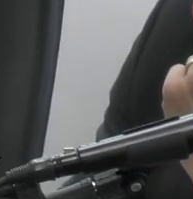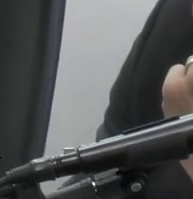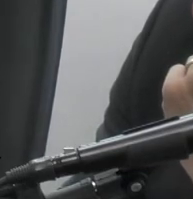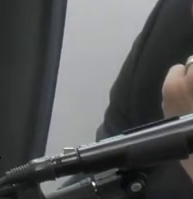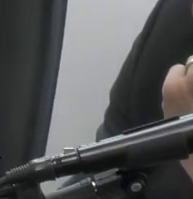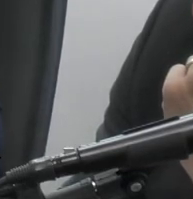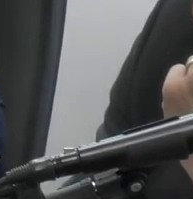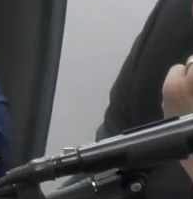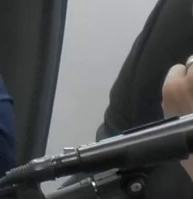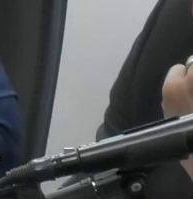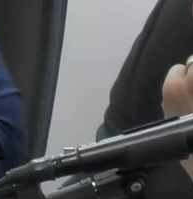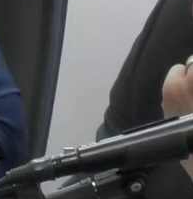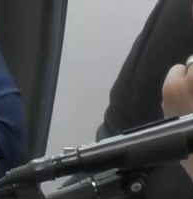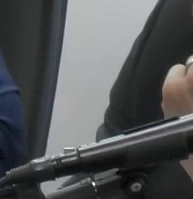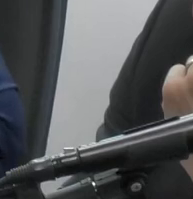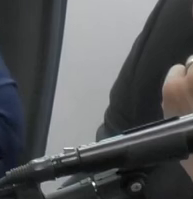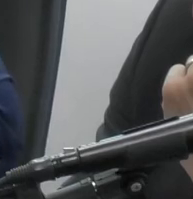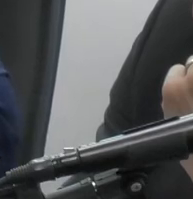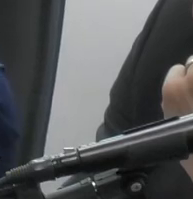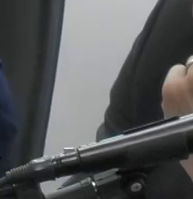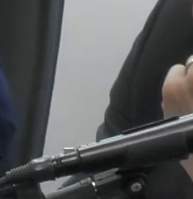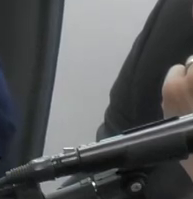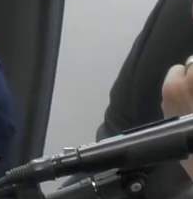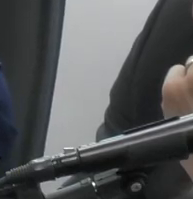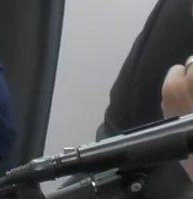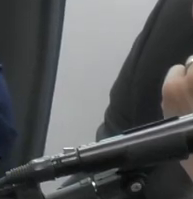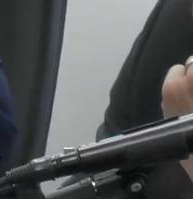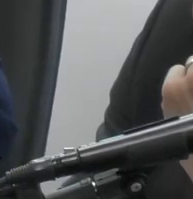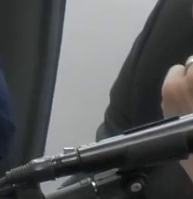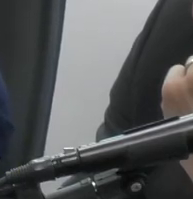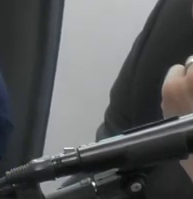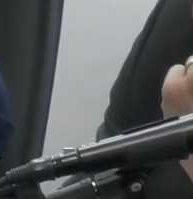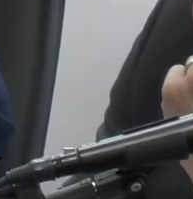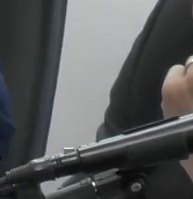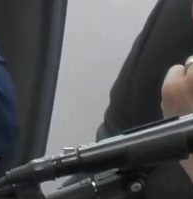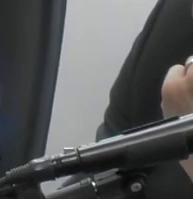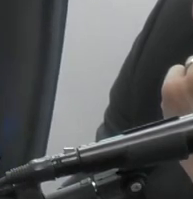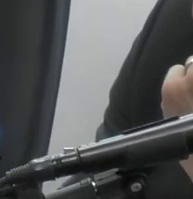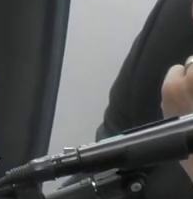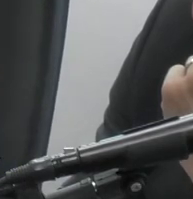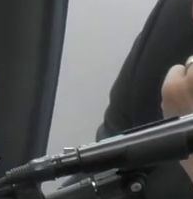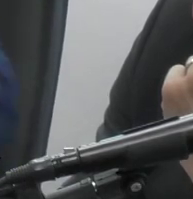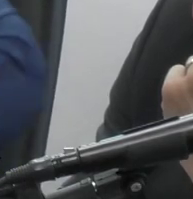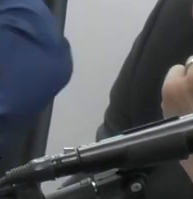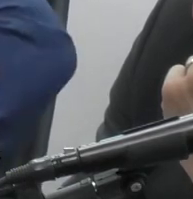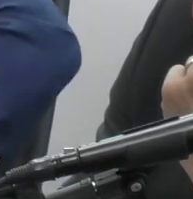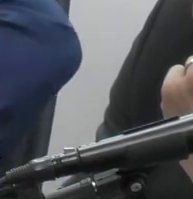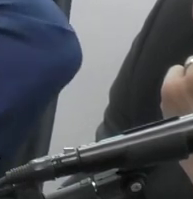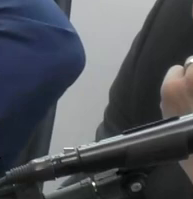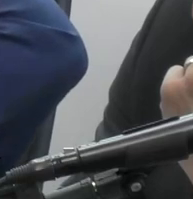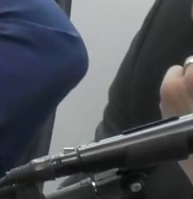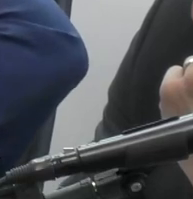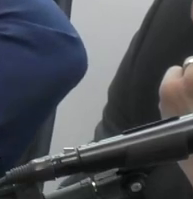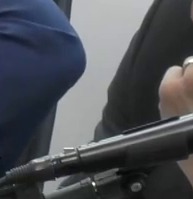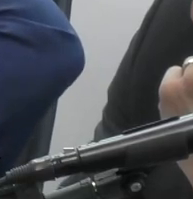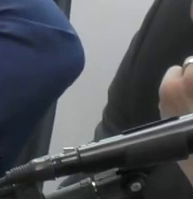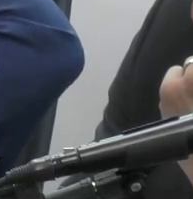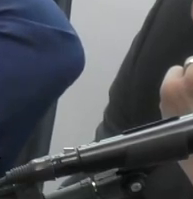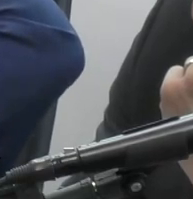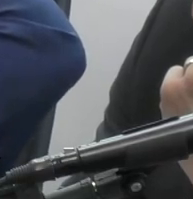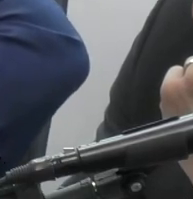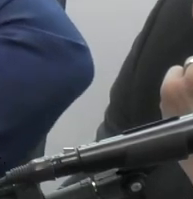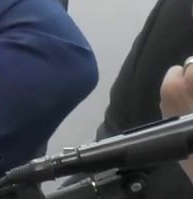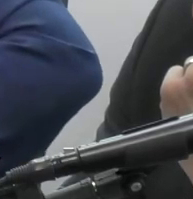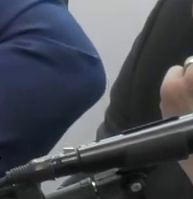preço. Parece que há um inconveniente trazido pela demora, pela lerdeza da Genersa, e que